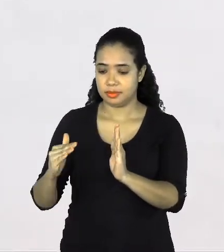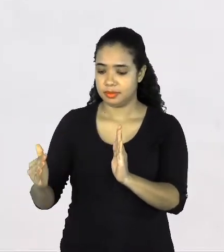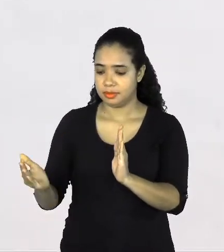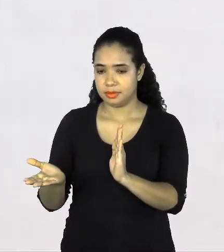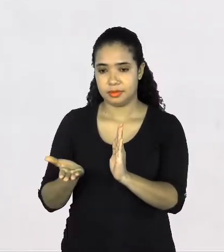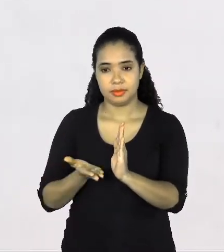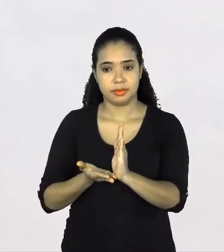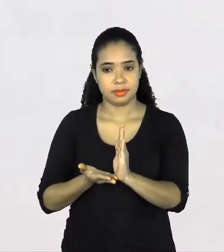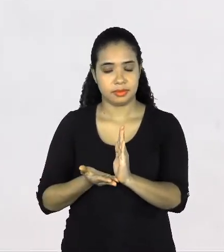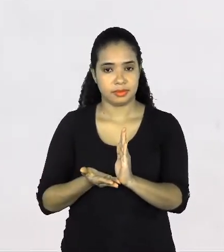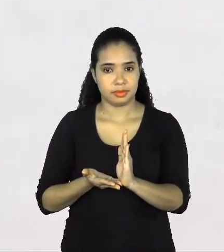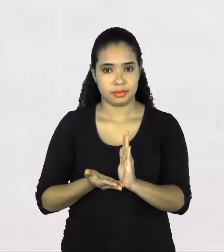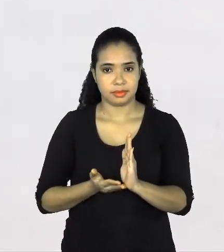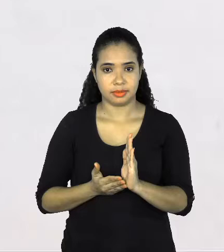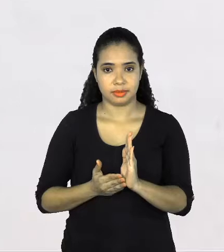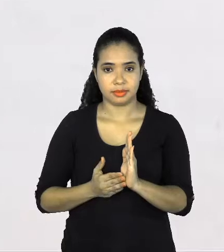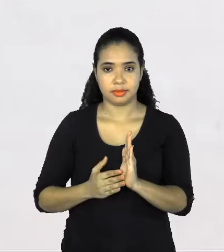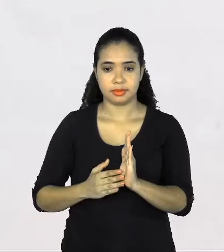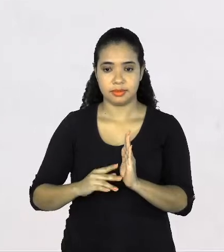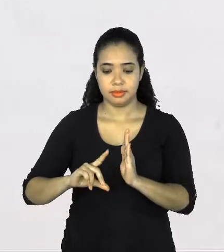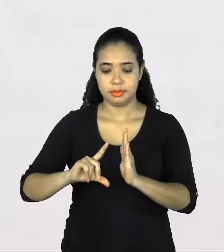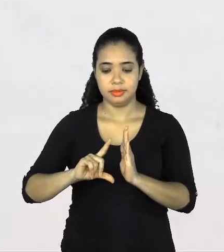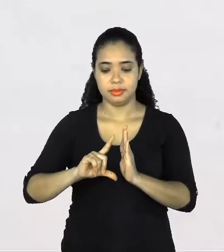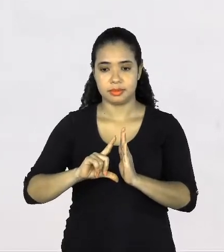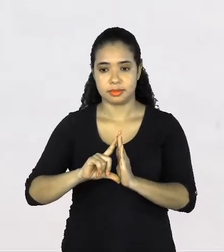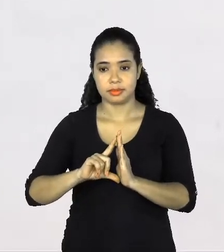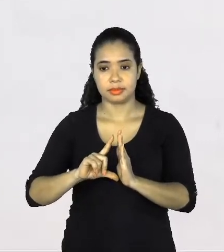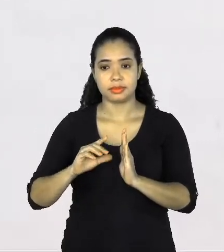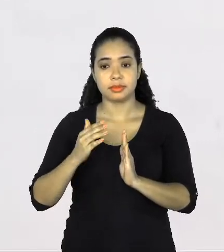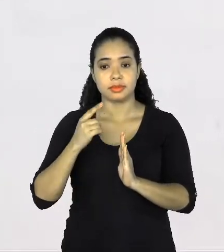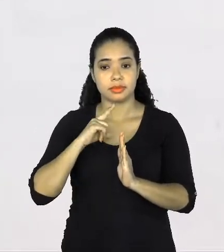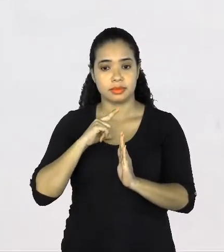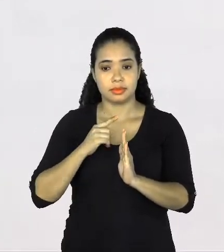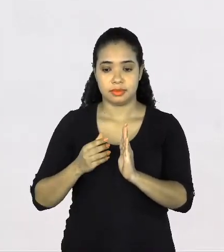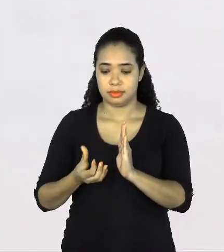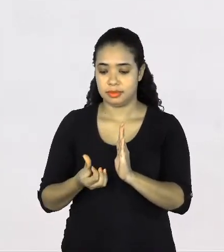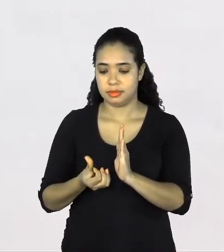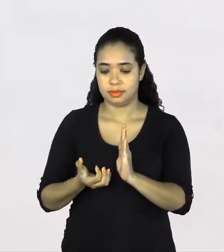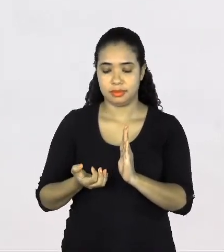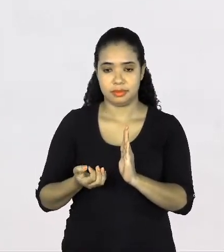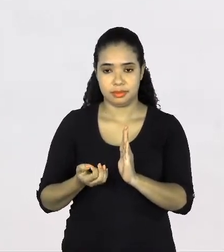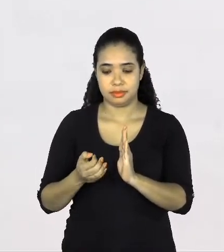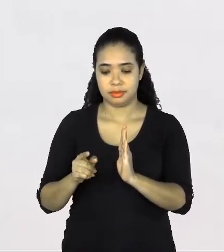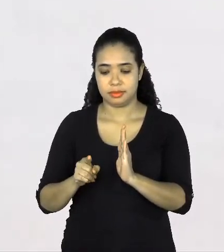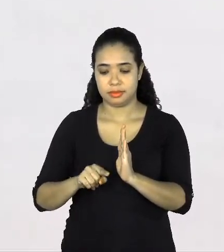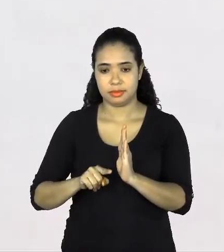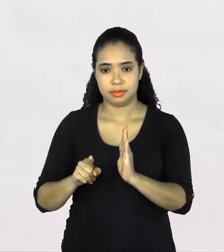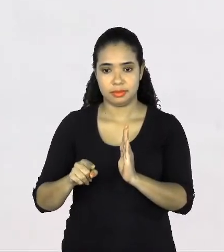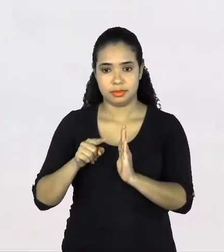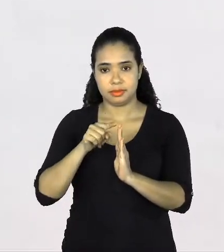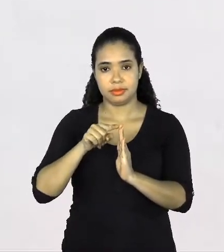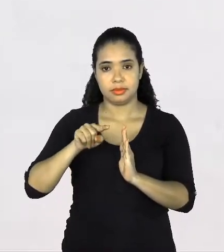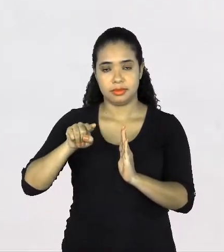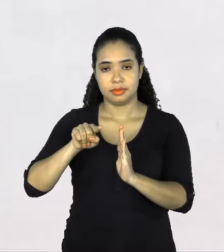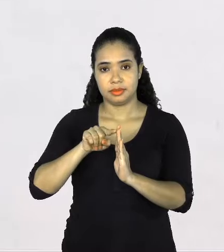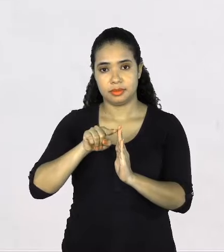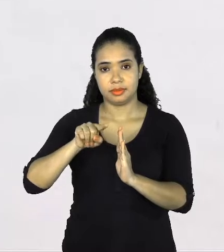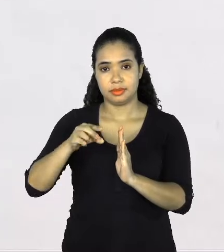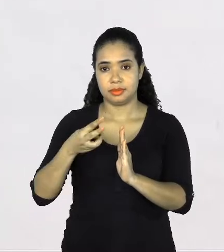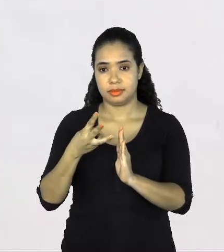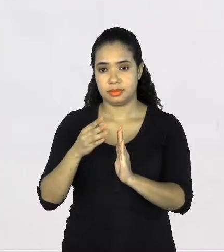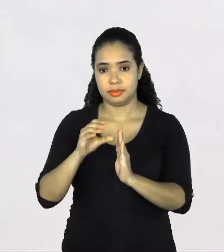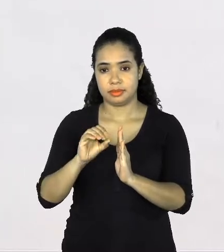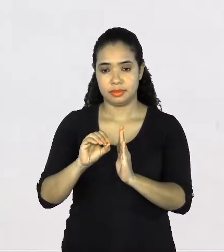triângulo dessa forma. Aqui eu tenho 60 graus. Aqui eu tenho 30. Essa reta